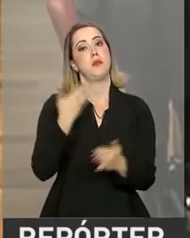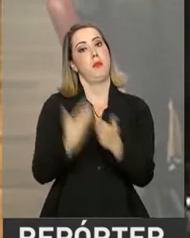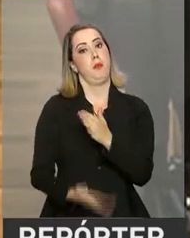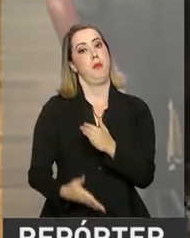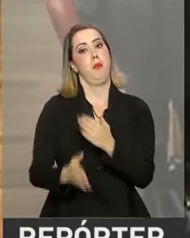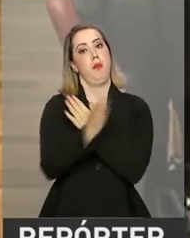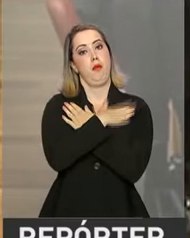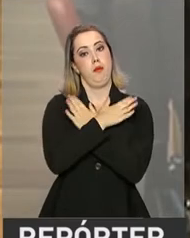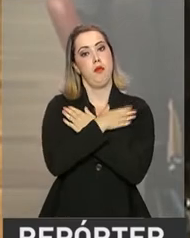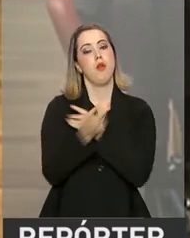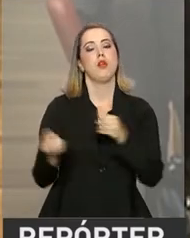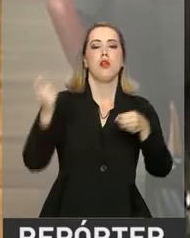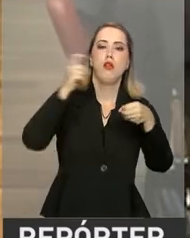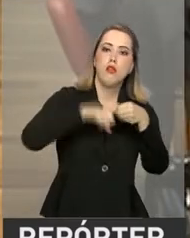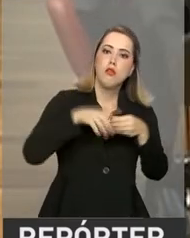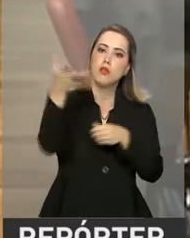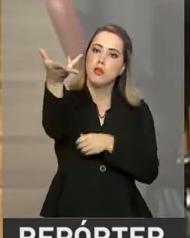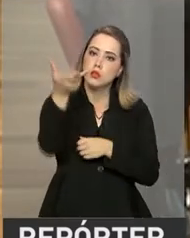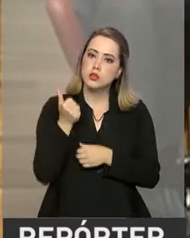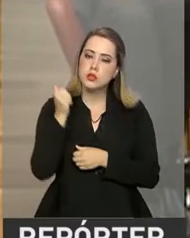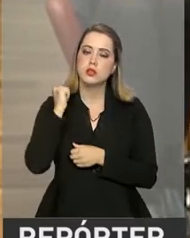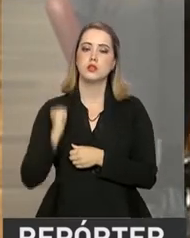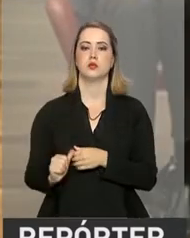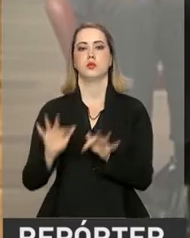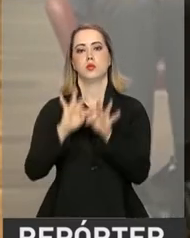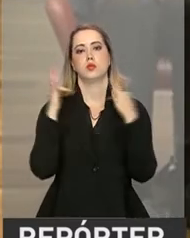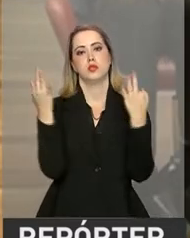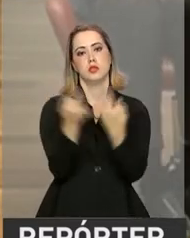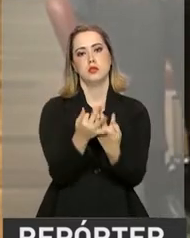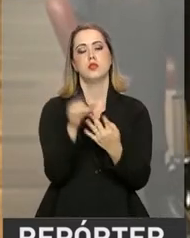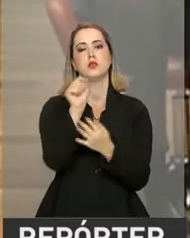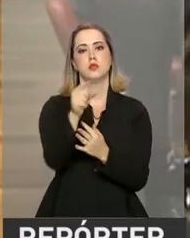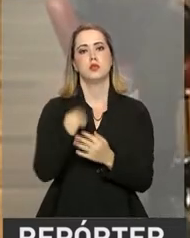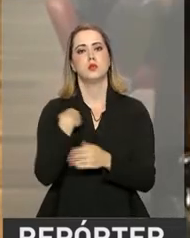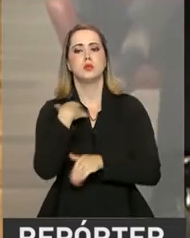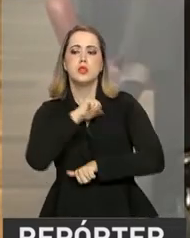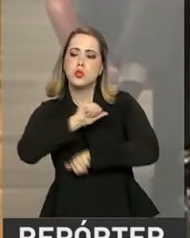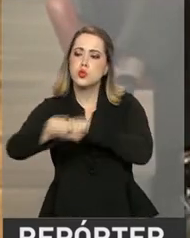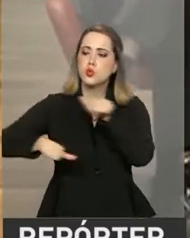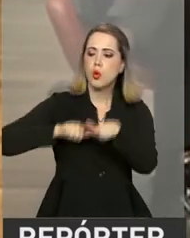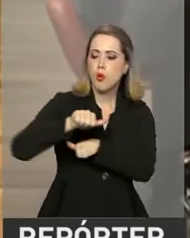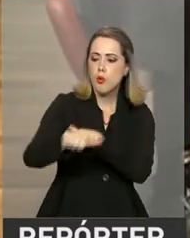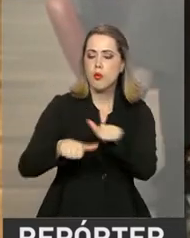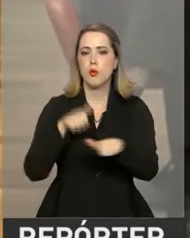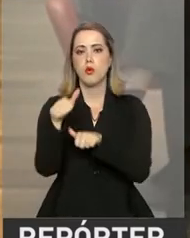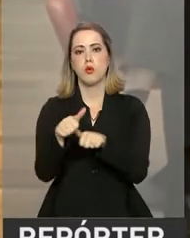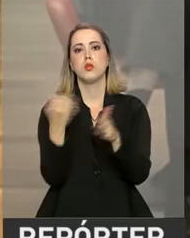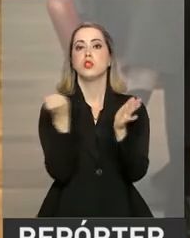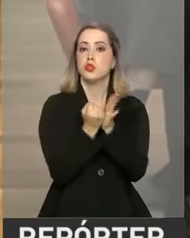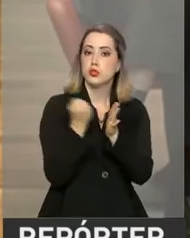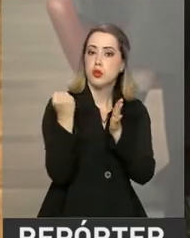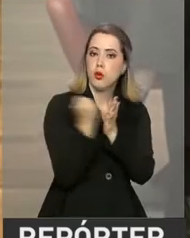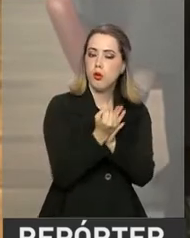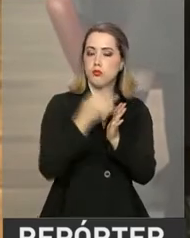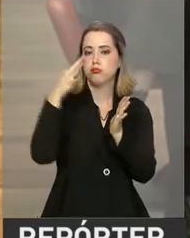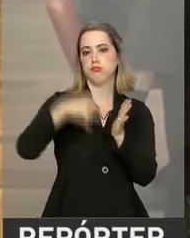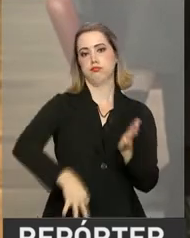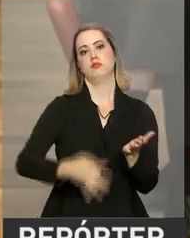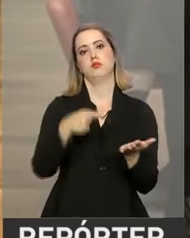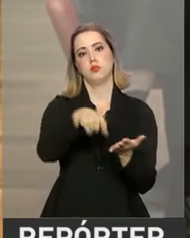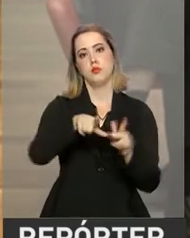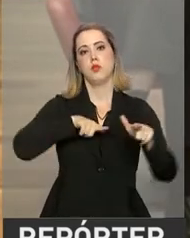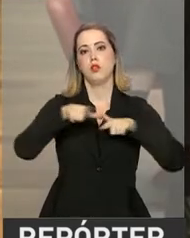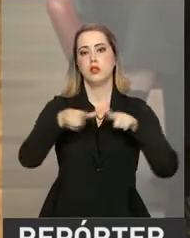ele volta a receber o bolsa família automaticamente com isso acho que a gente vai fazer um movimento gigantesco de formalização do emprego no brasil